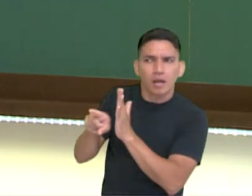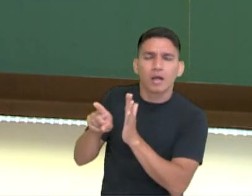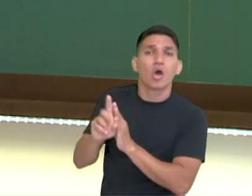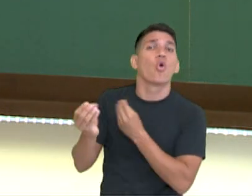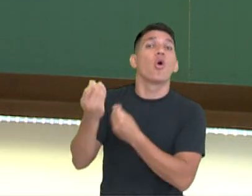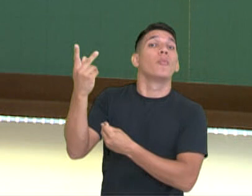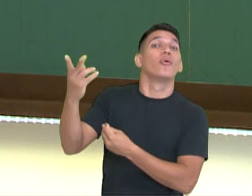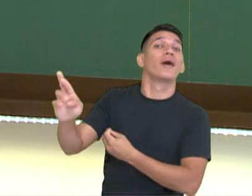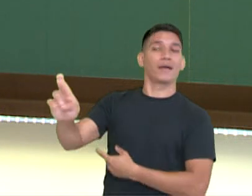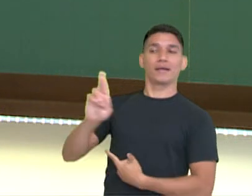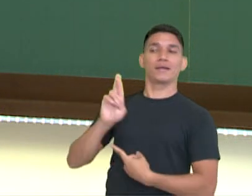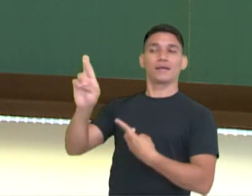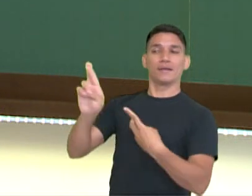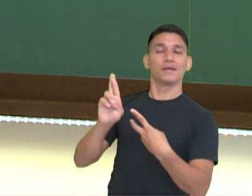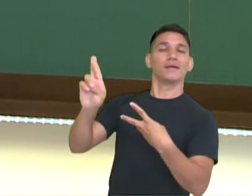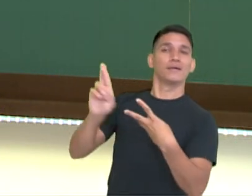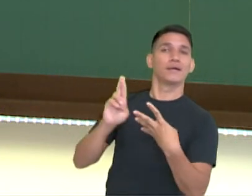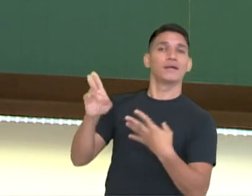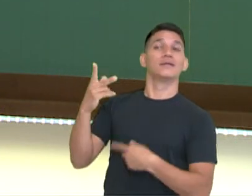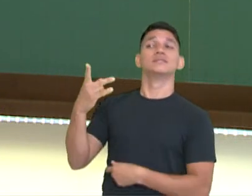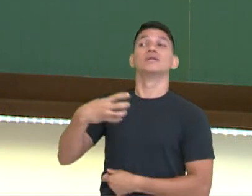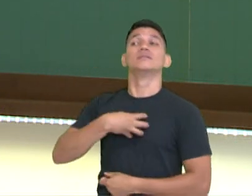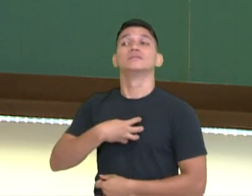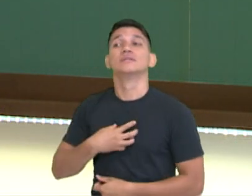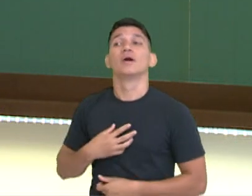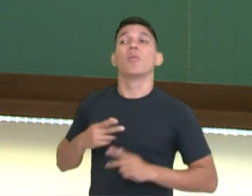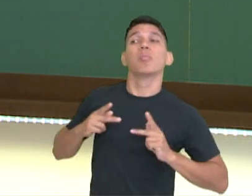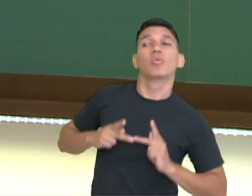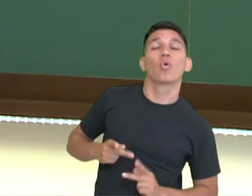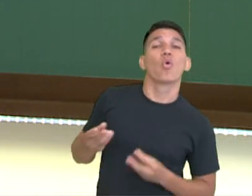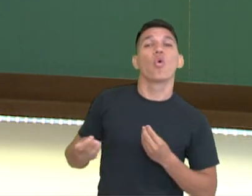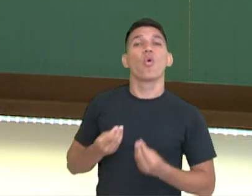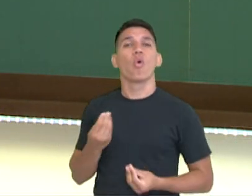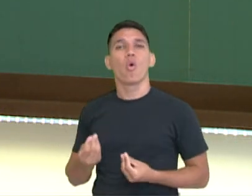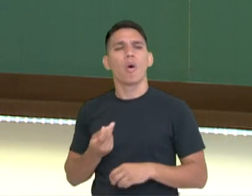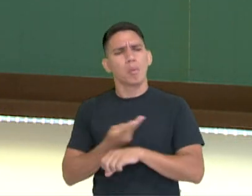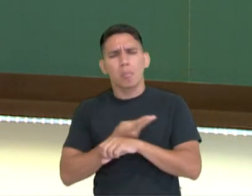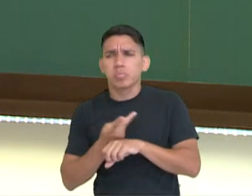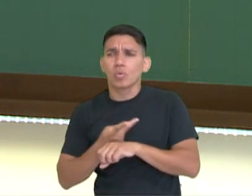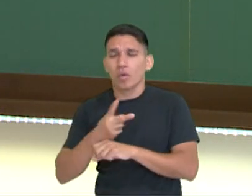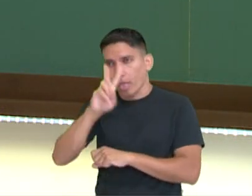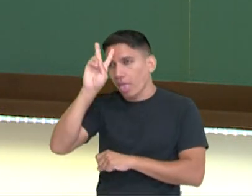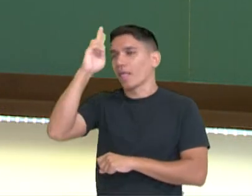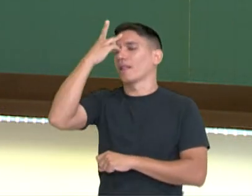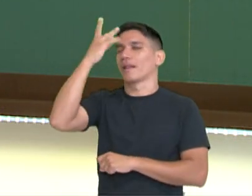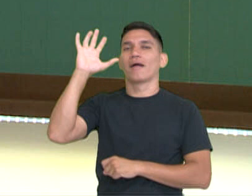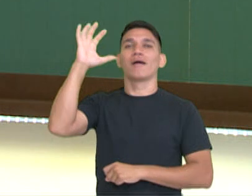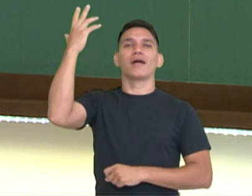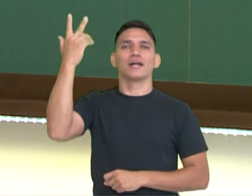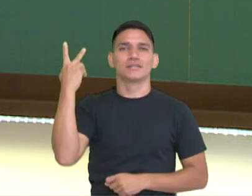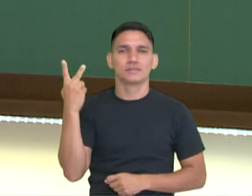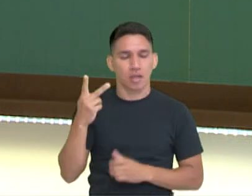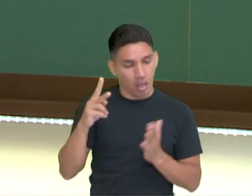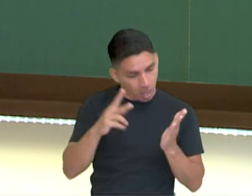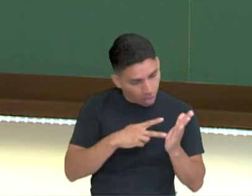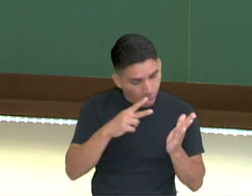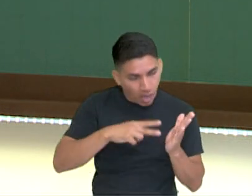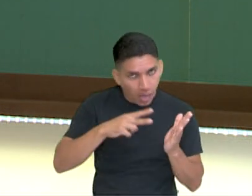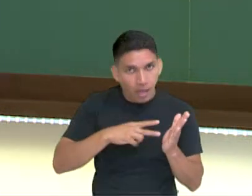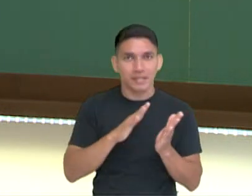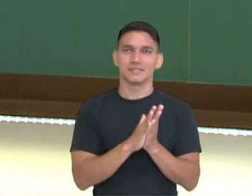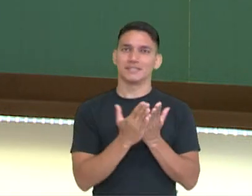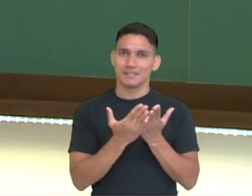está reagindo a essa quarentena, né? Como que ela buscou nos livros uma forma de